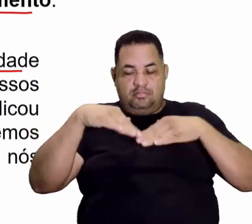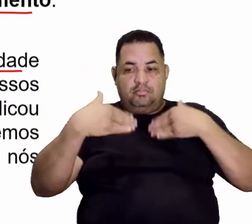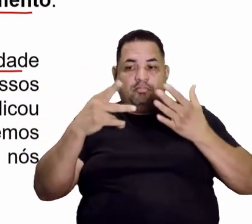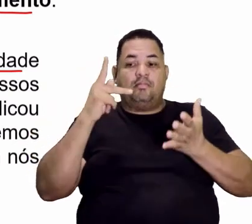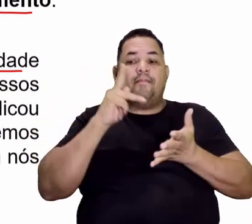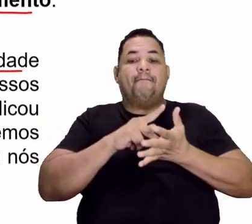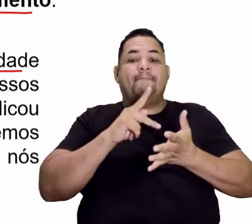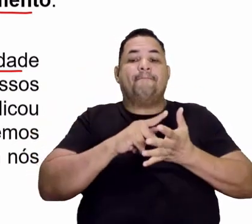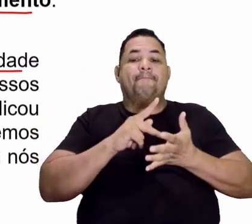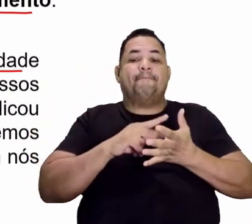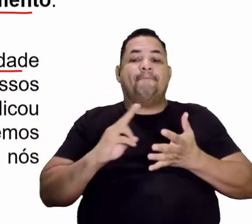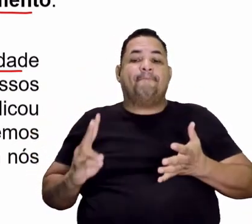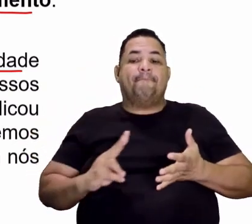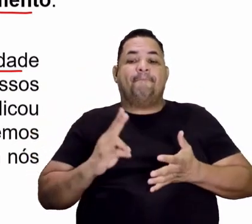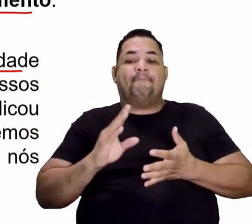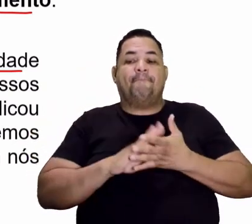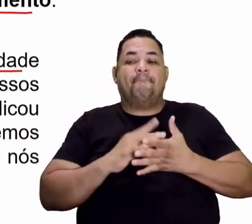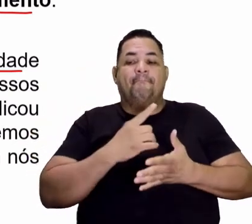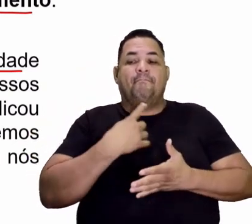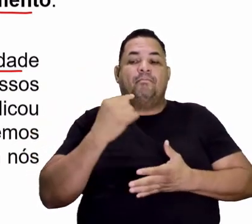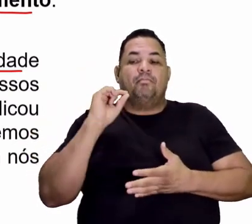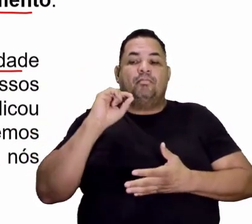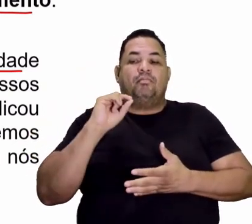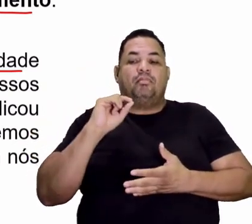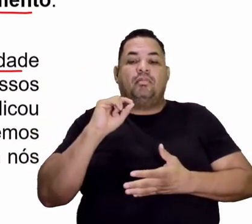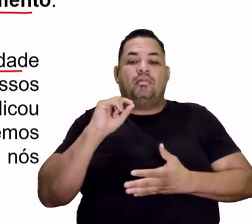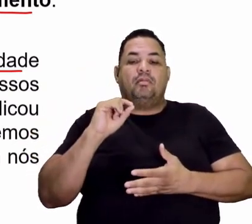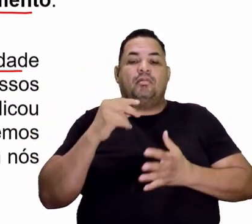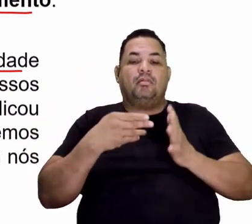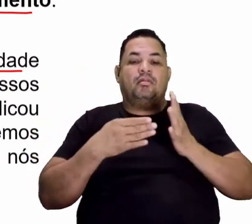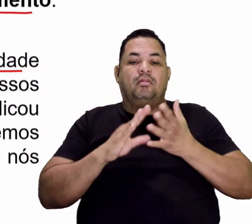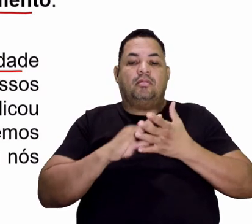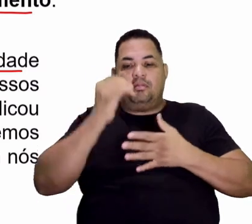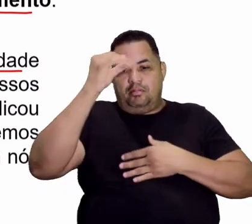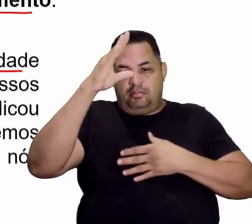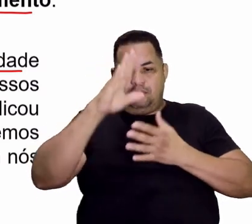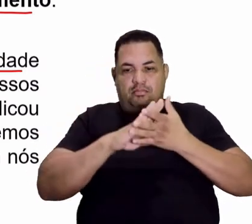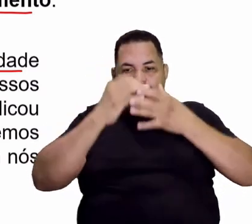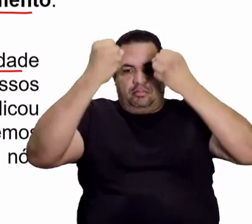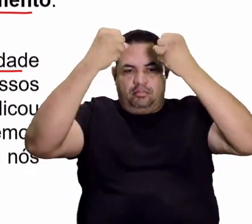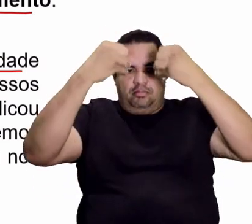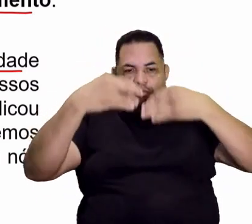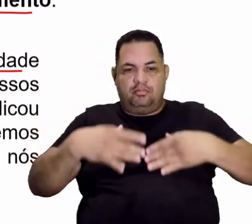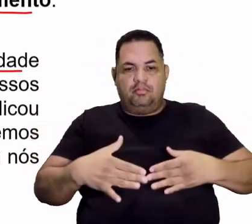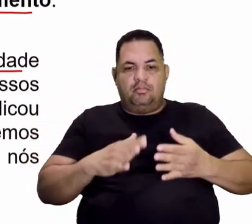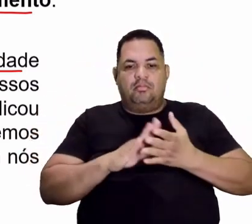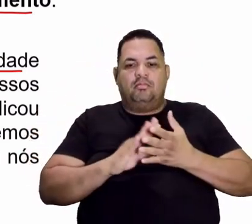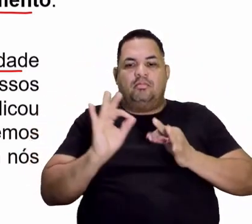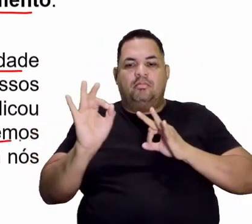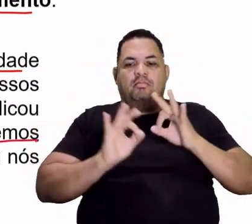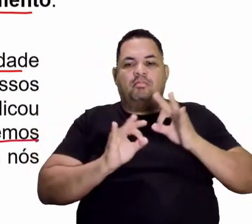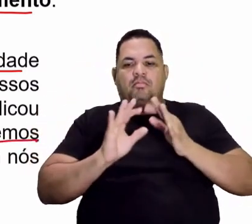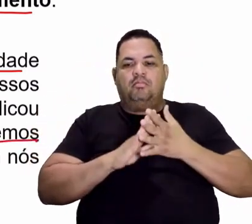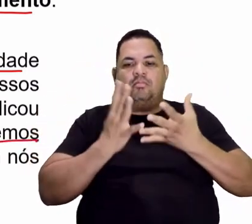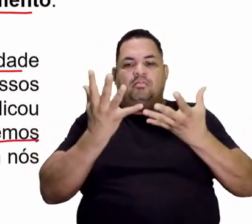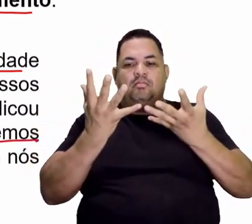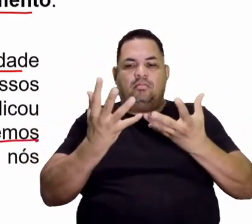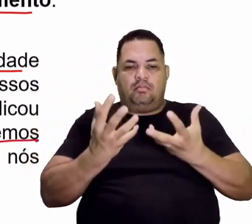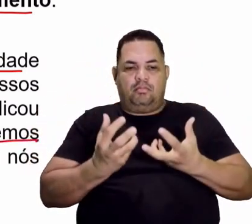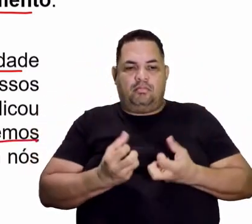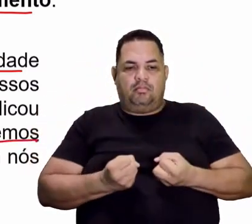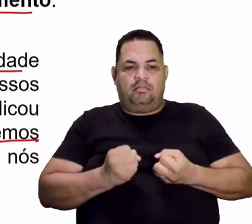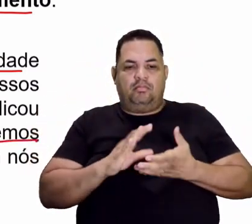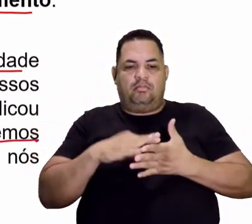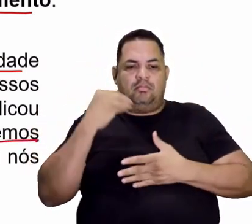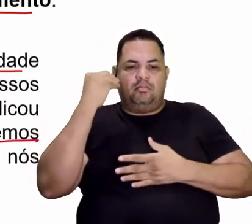é o verdadeiro valor dos nossos conhecimentos e o que é conhecimento? Kant explicou que o conhecimento é constituído de algo